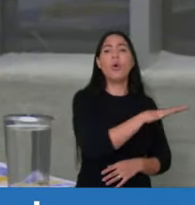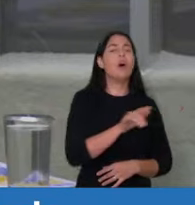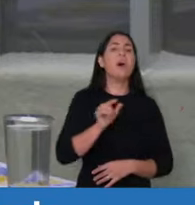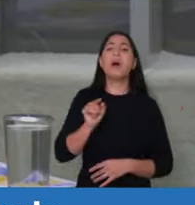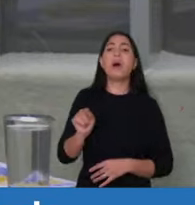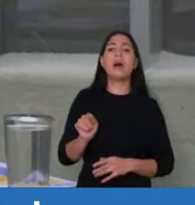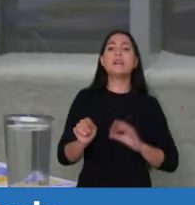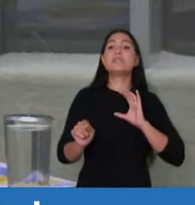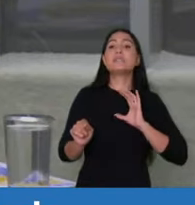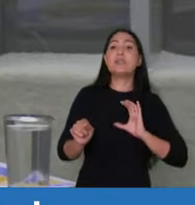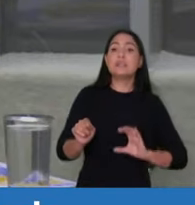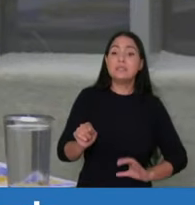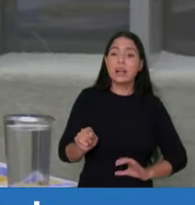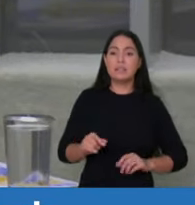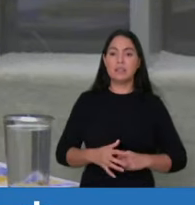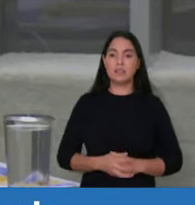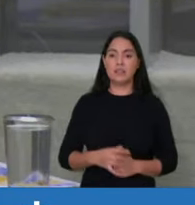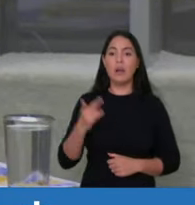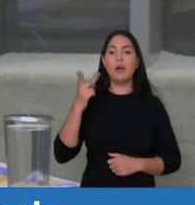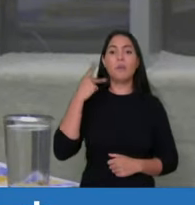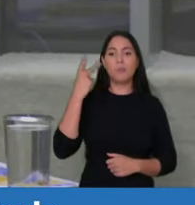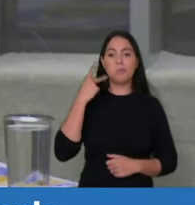cidadania, política pública,